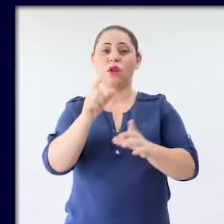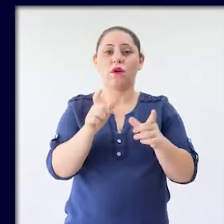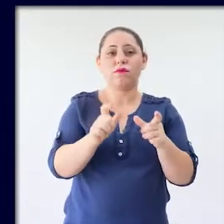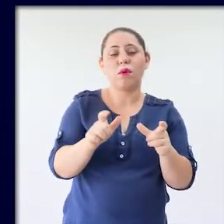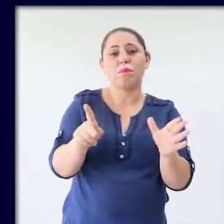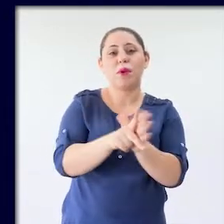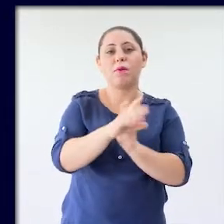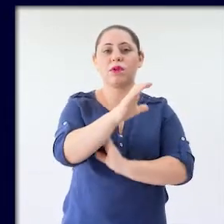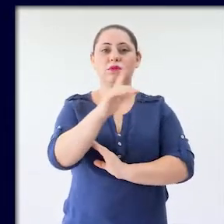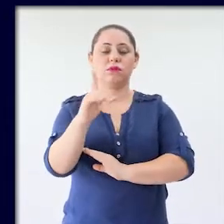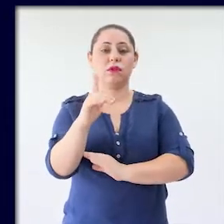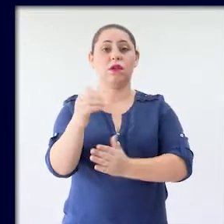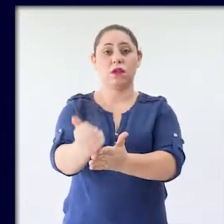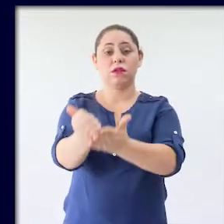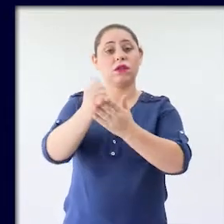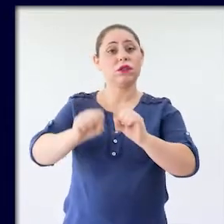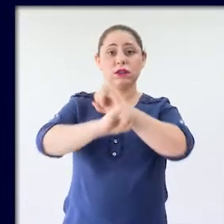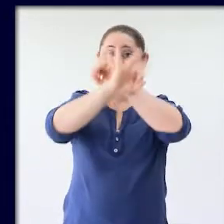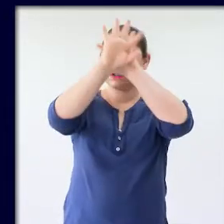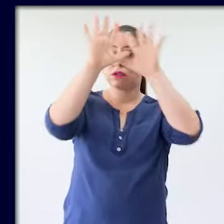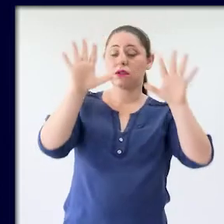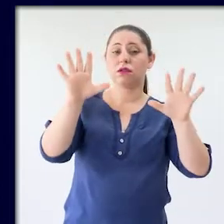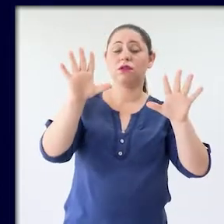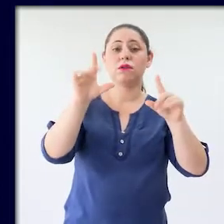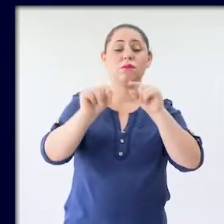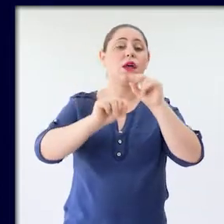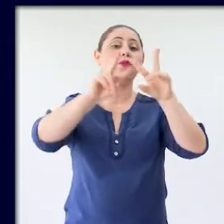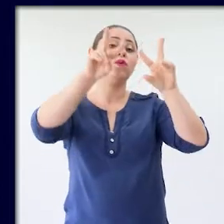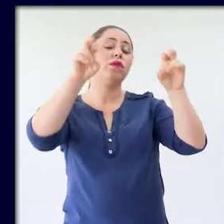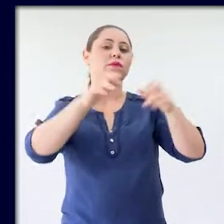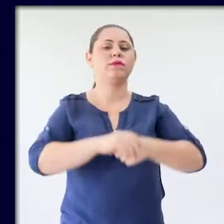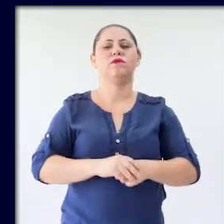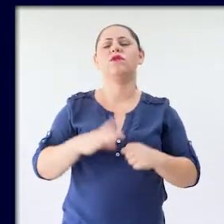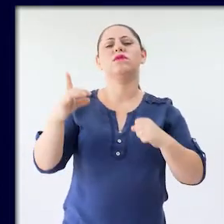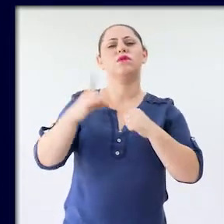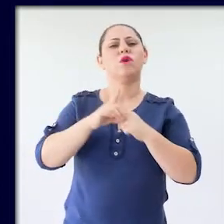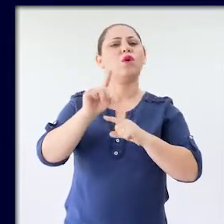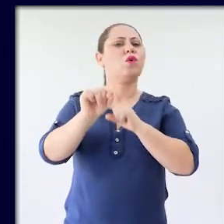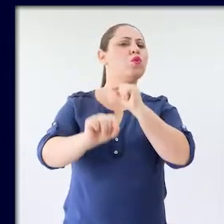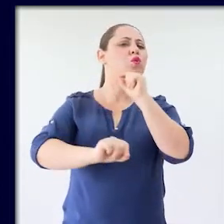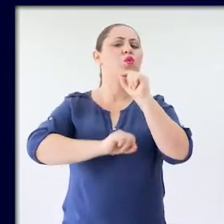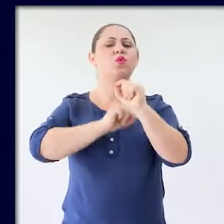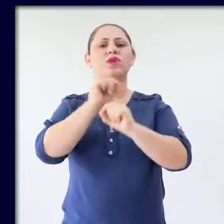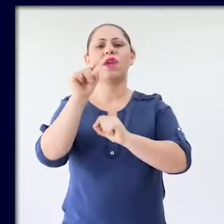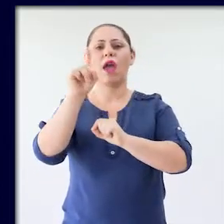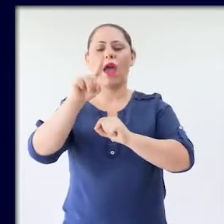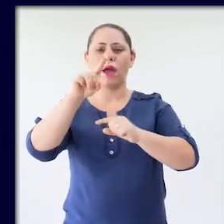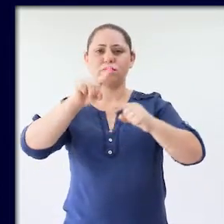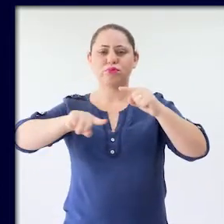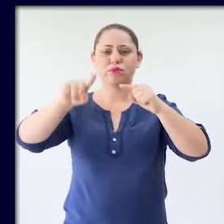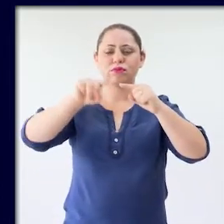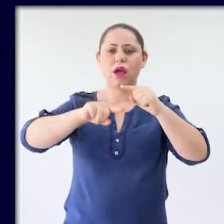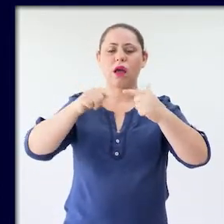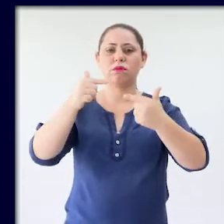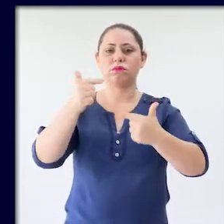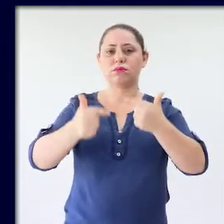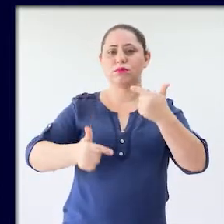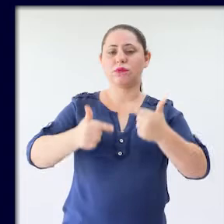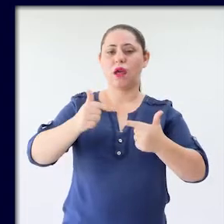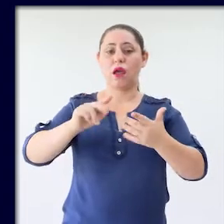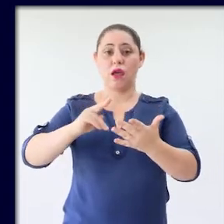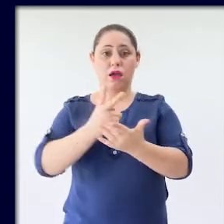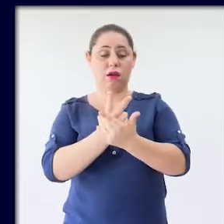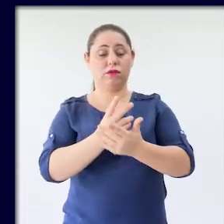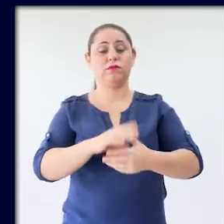Eleitoral de Campo Grande e está trazendo esclarecimentos a respeito desse tema. Doutor, o que caracteriza ou não propaganda eleitoral